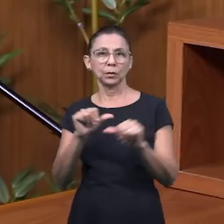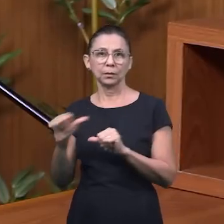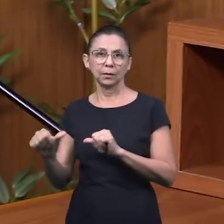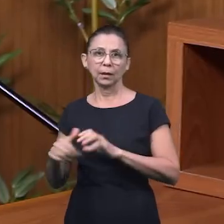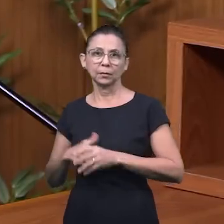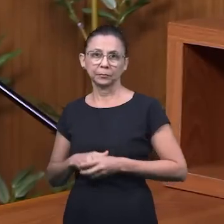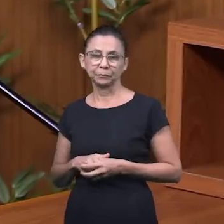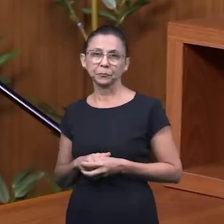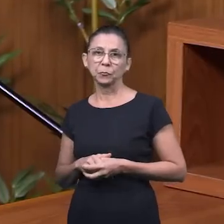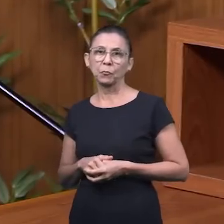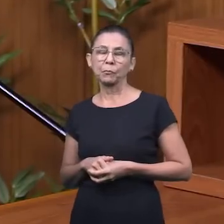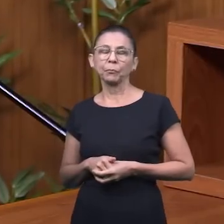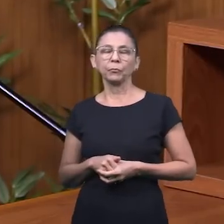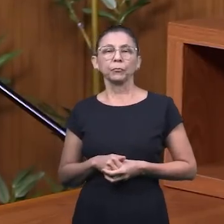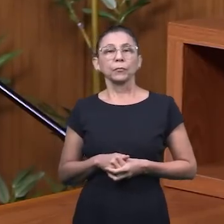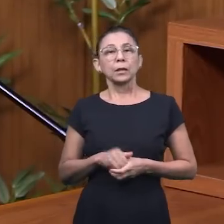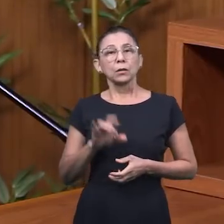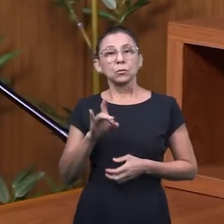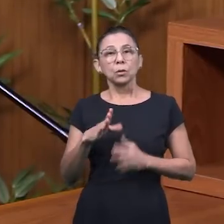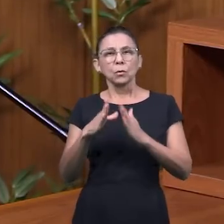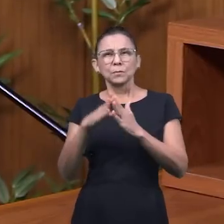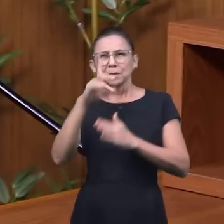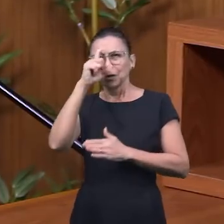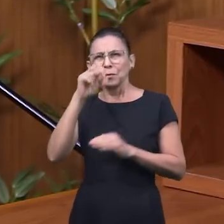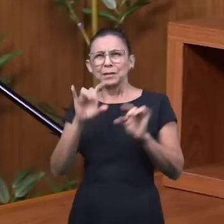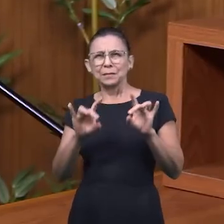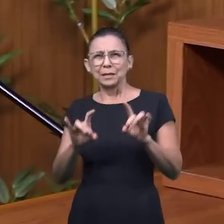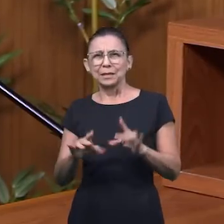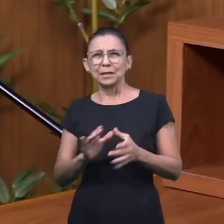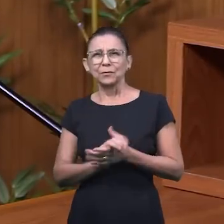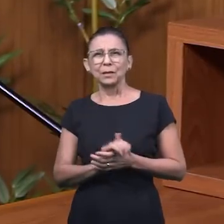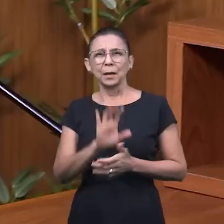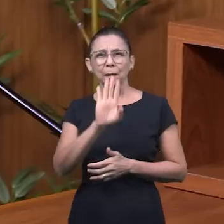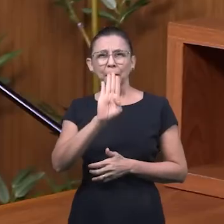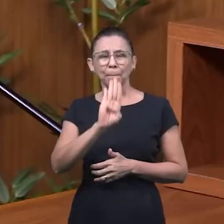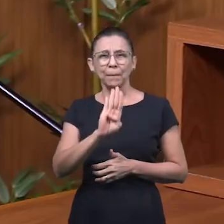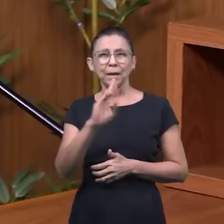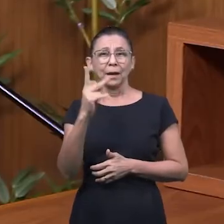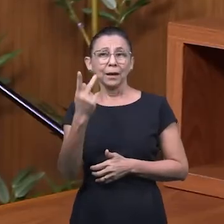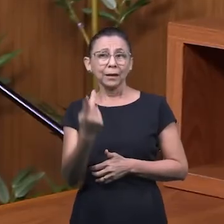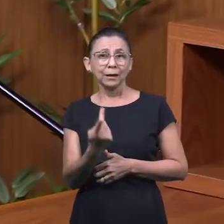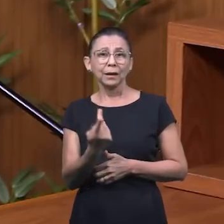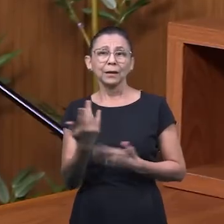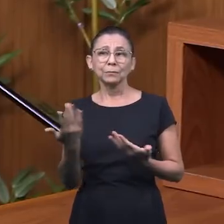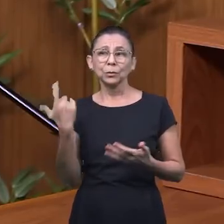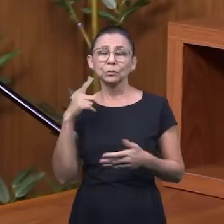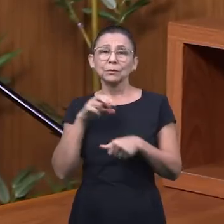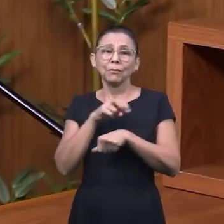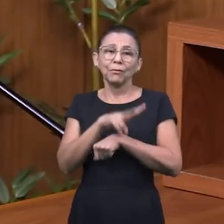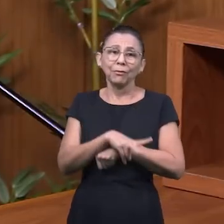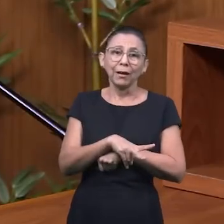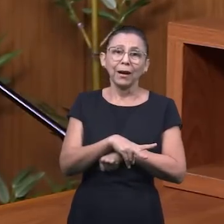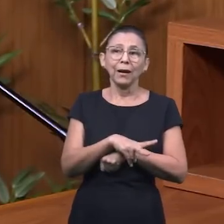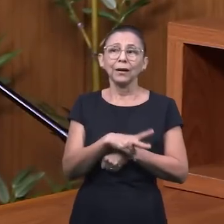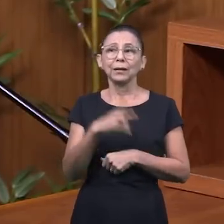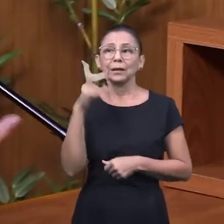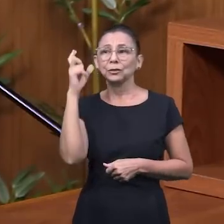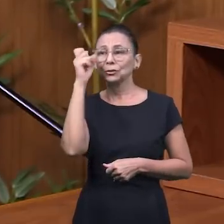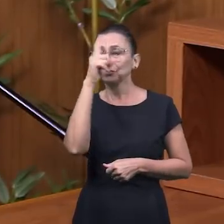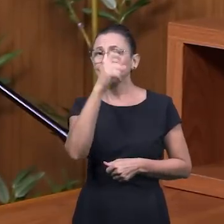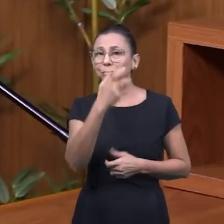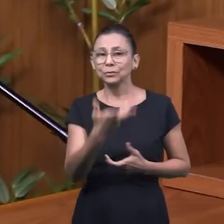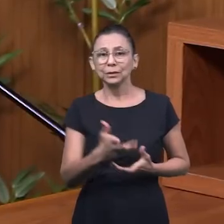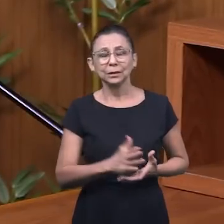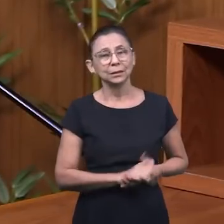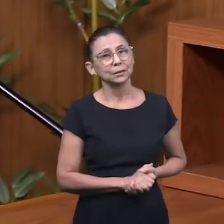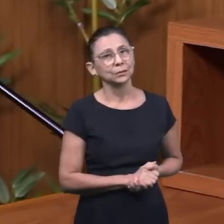dessa proporção é o João 23, lá em Belo Horizonte. Só que não é uma coisa fácil você conseguir uma vaga, a transferência, não pode ser de